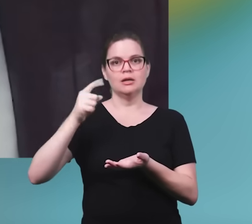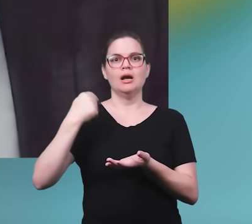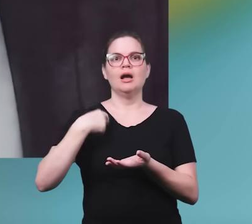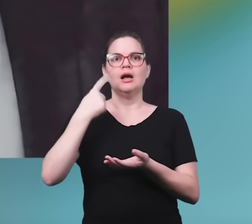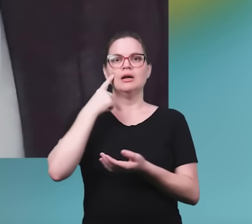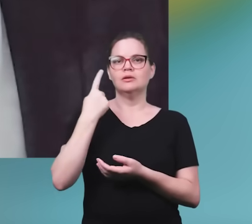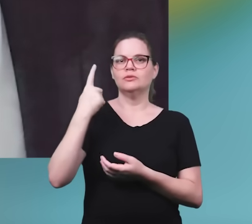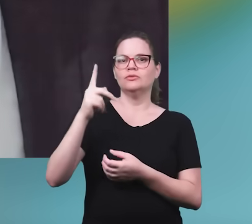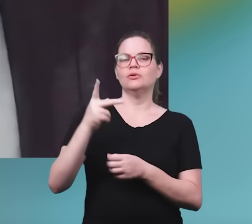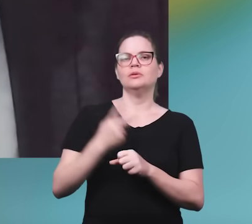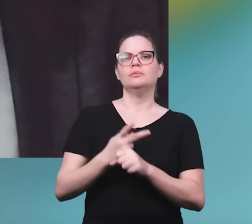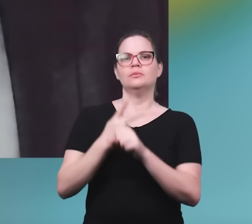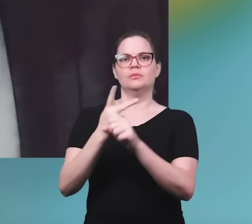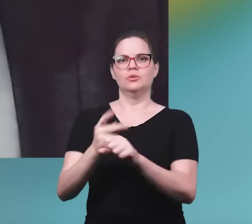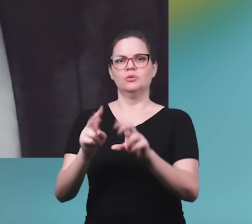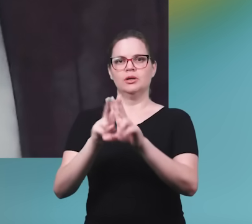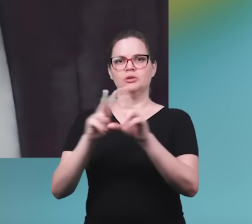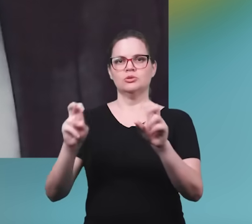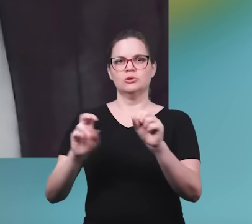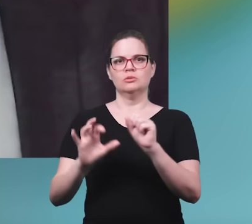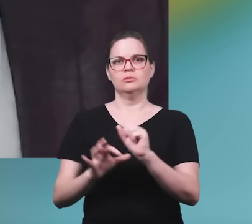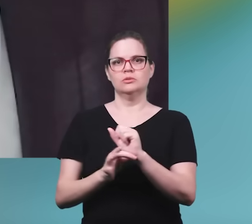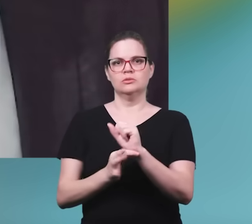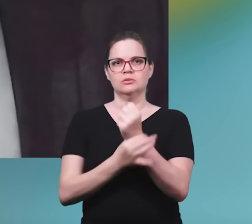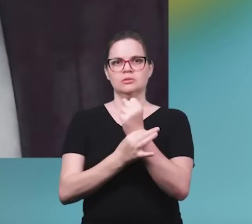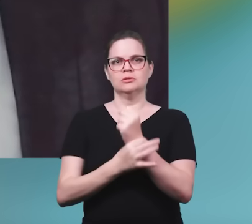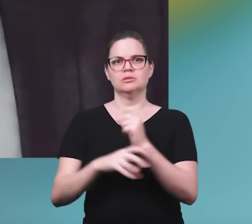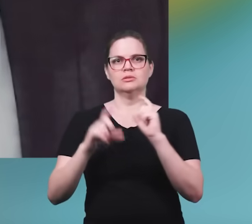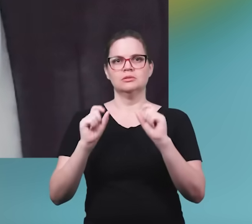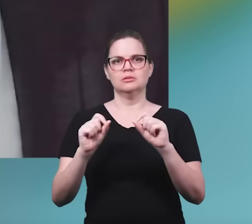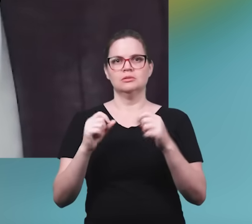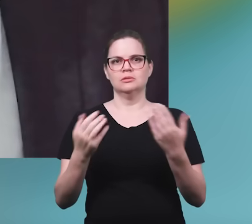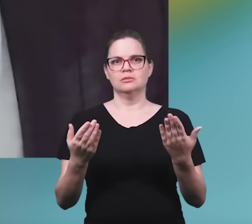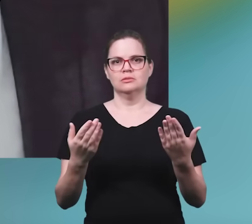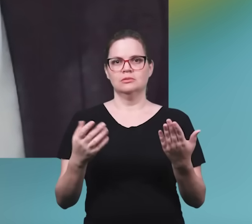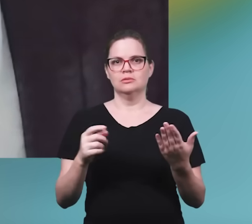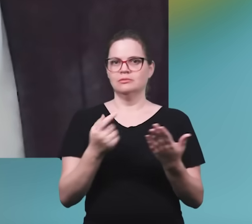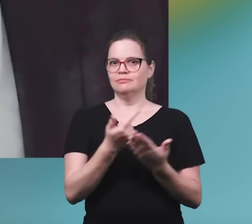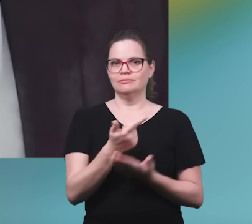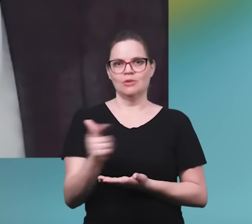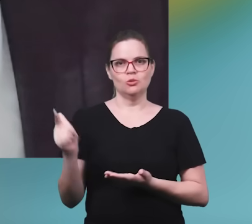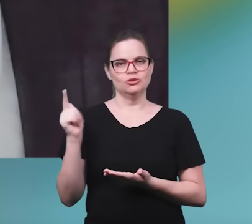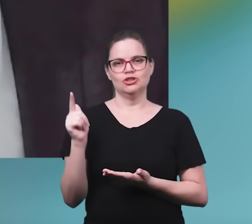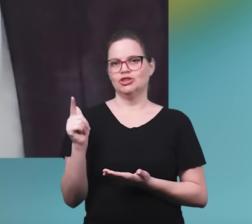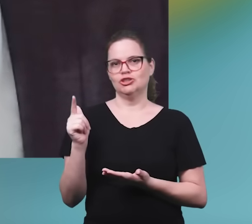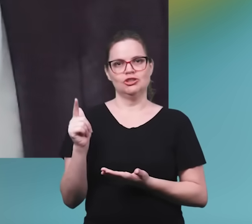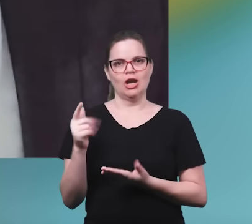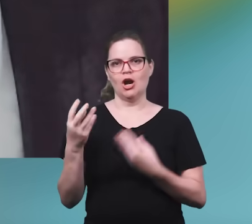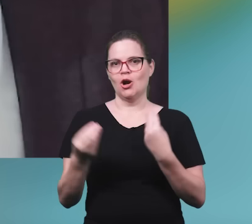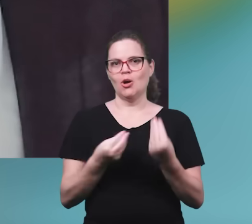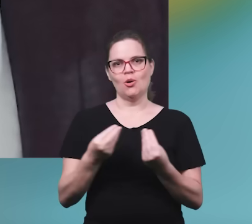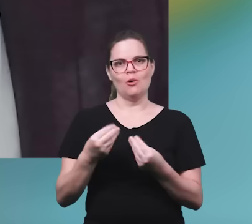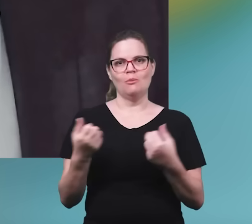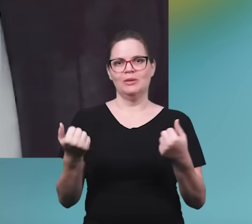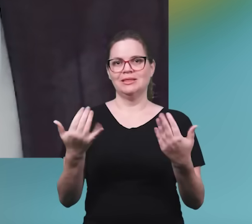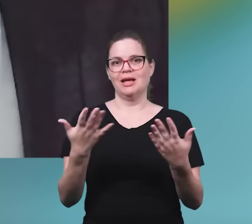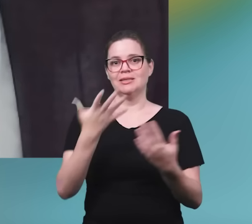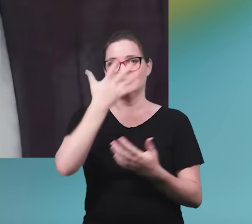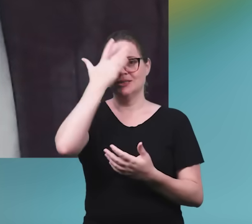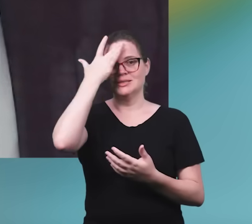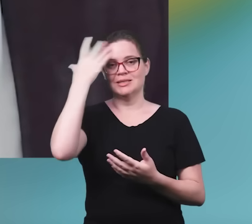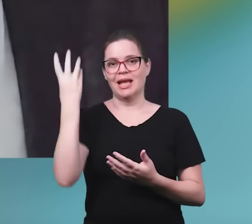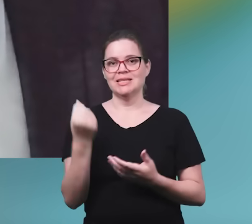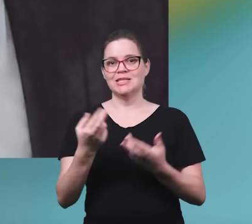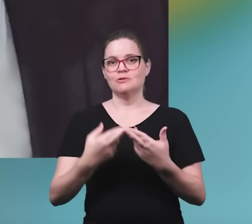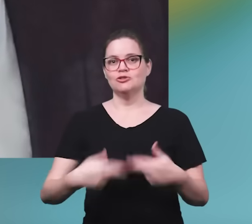manhã, quando ela procurou o corretor, o seu veículo estava descoberto. A cobertura não atingia. Ela havia